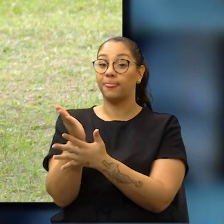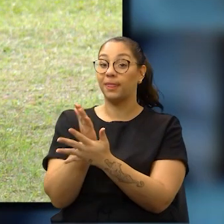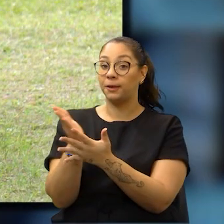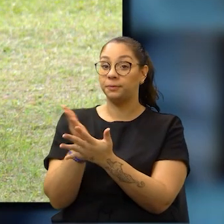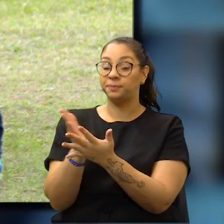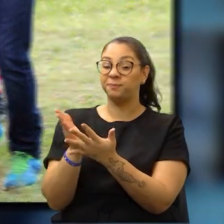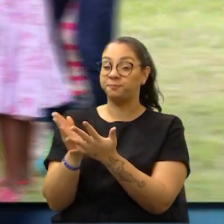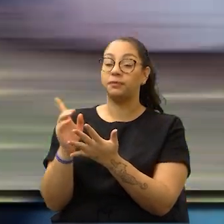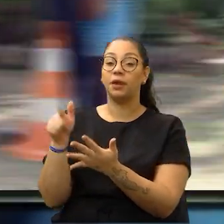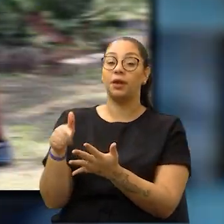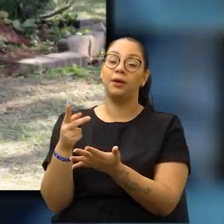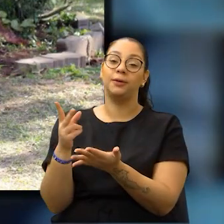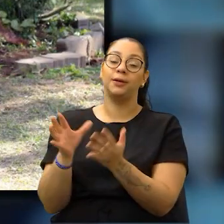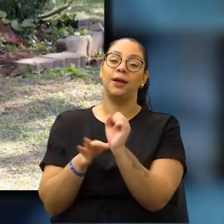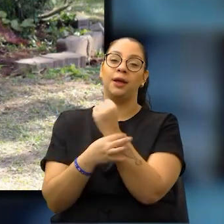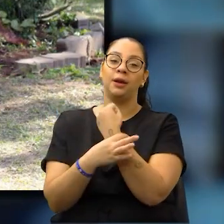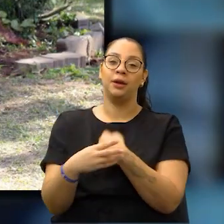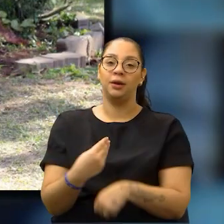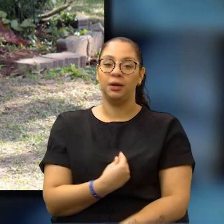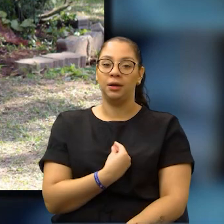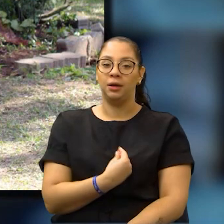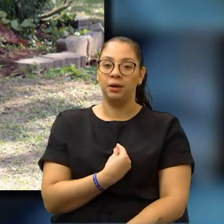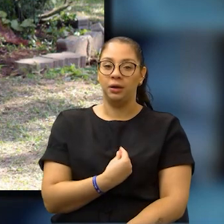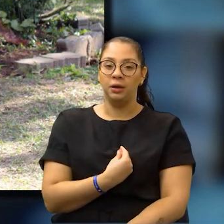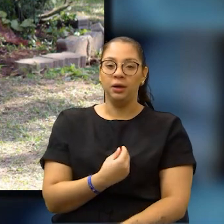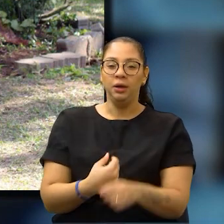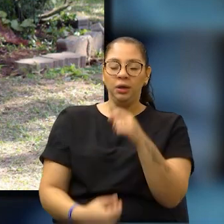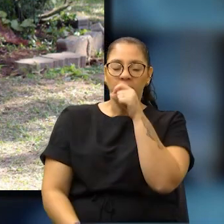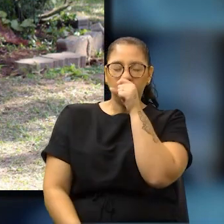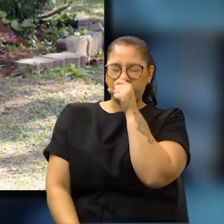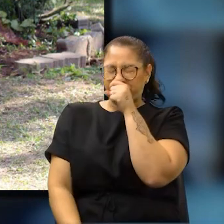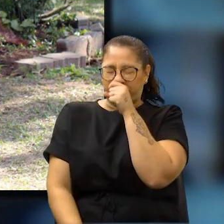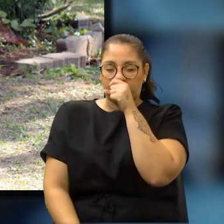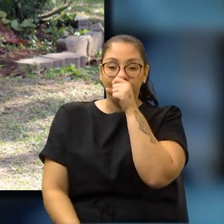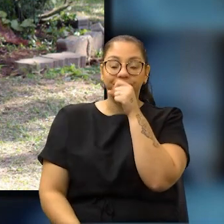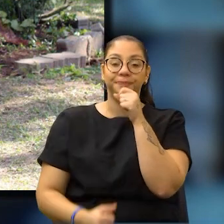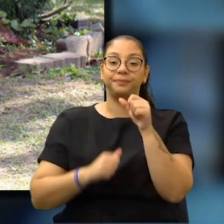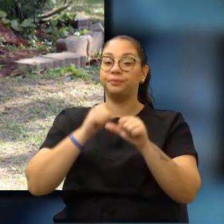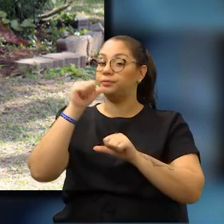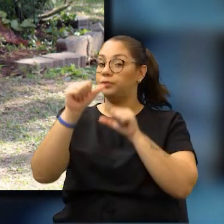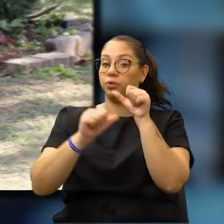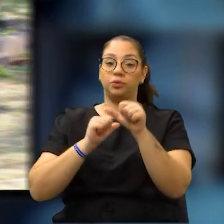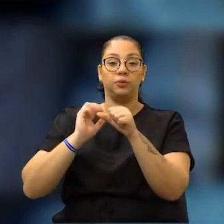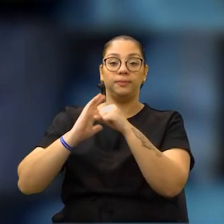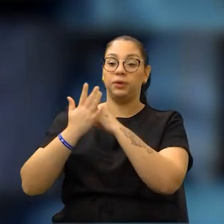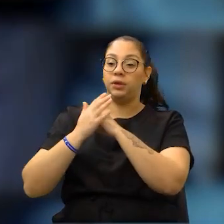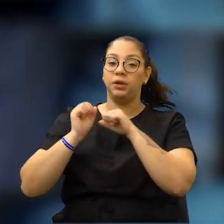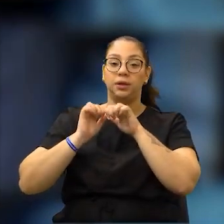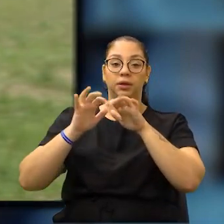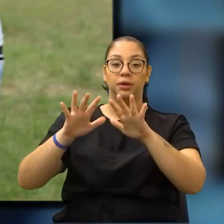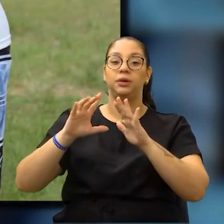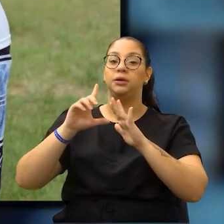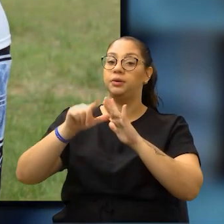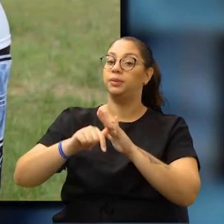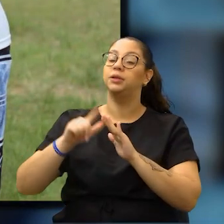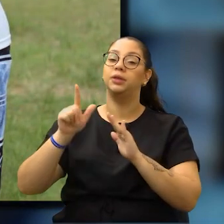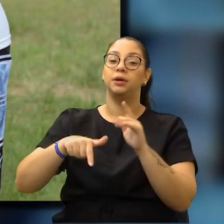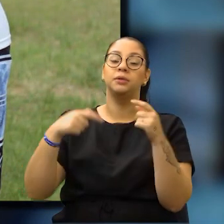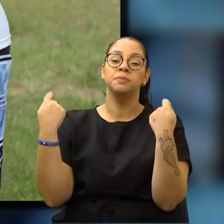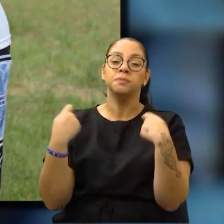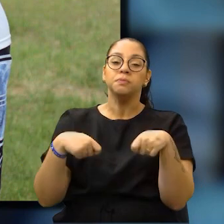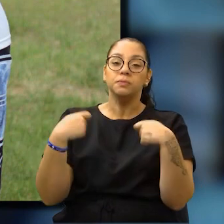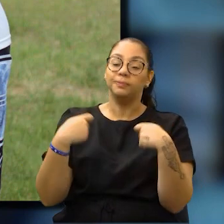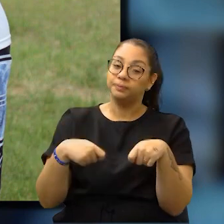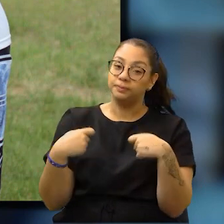doação garantem a existência. Então a situação mudou muito depois da pandemia, então elas são muito